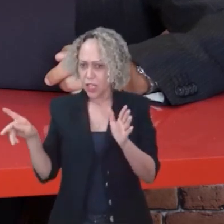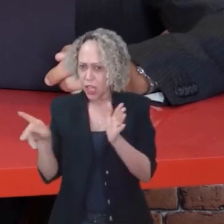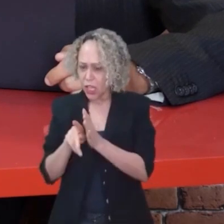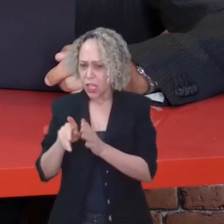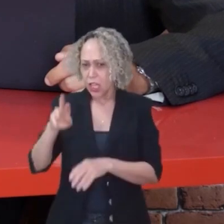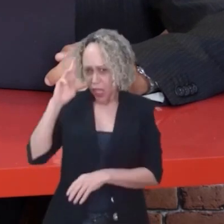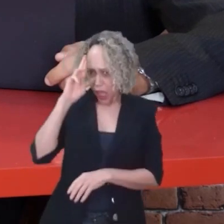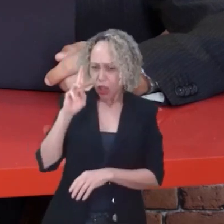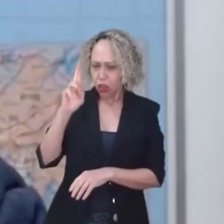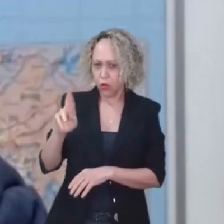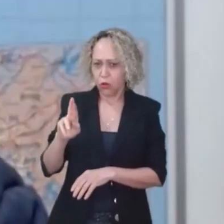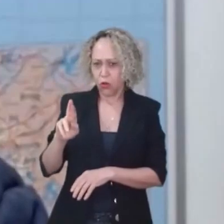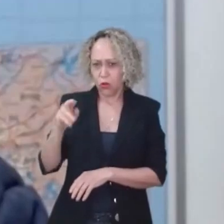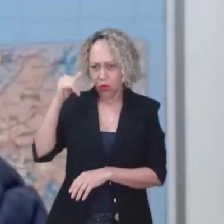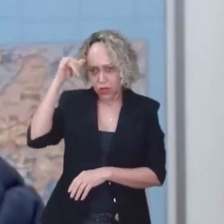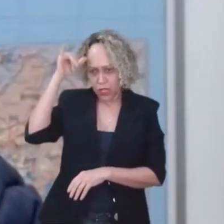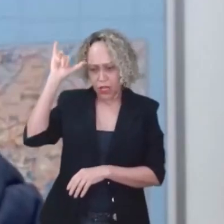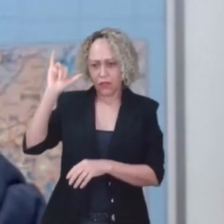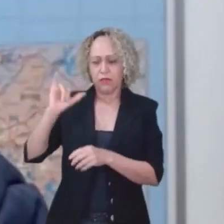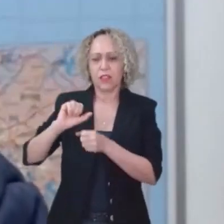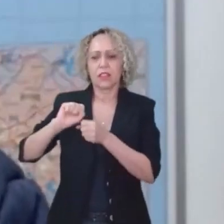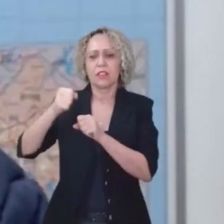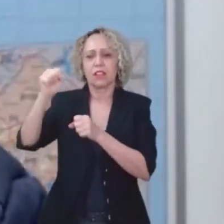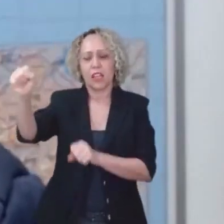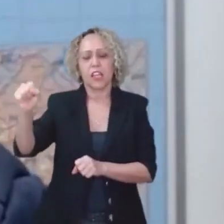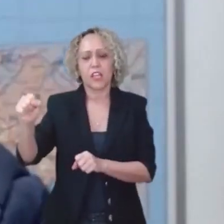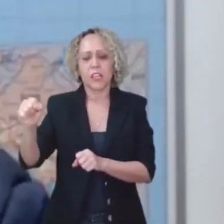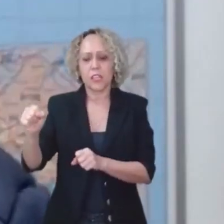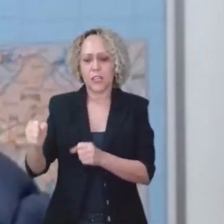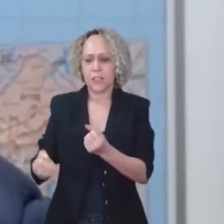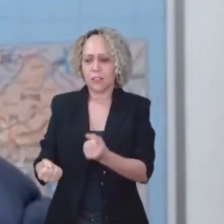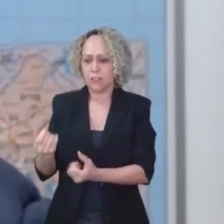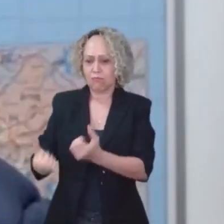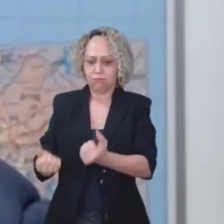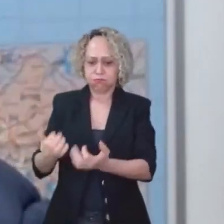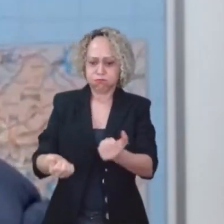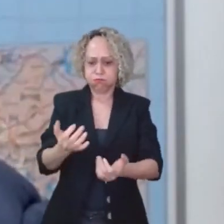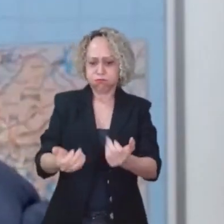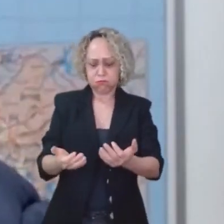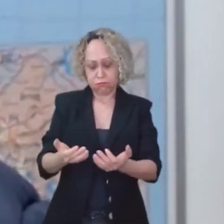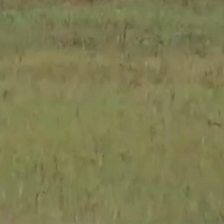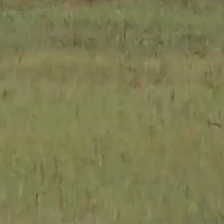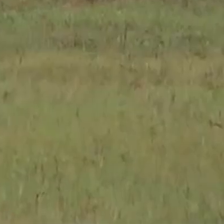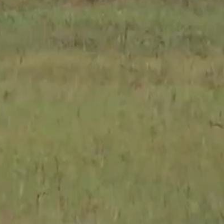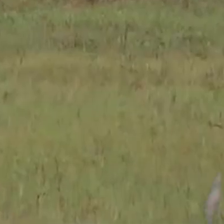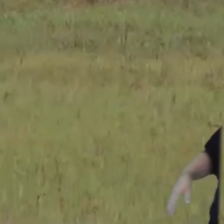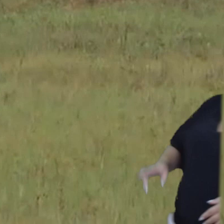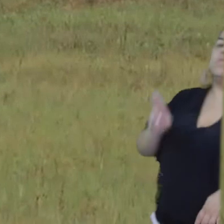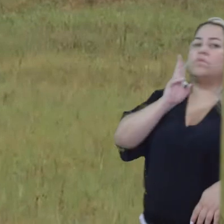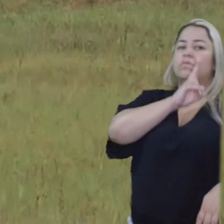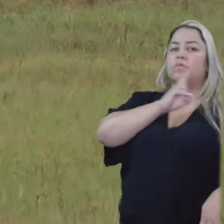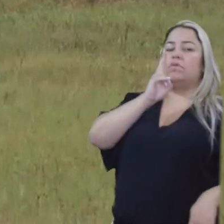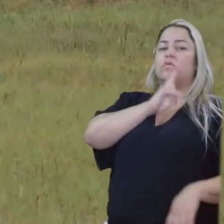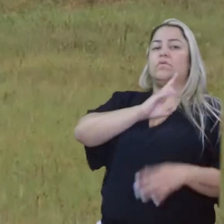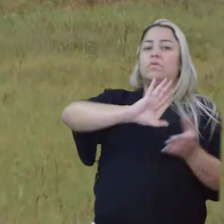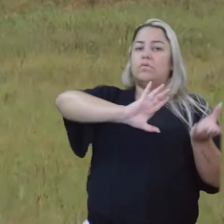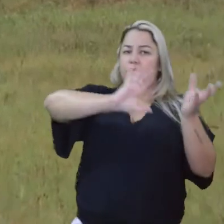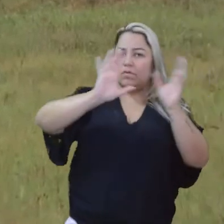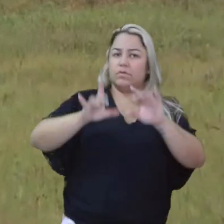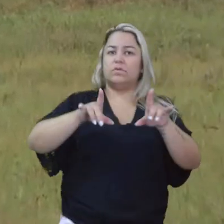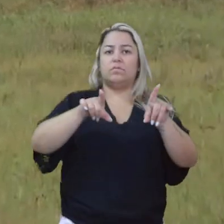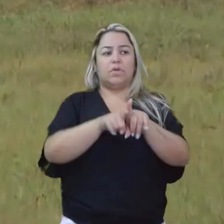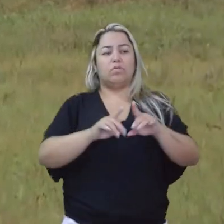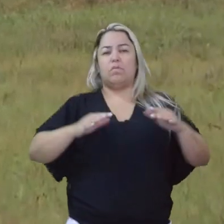que provocam esse fogo, ou que deixam provocar o fogo. A emergência climática, no